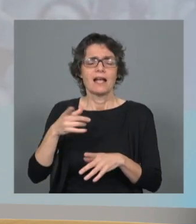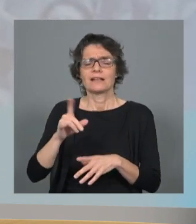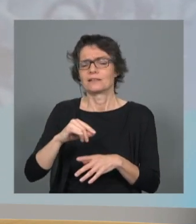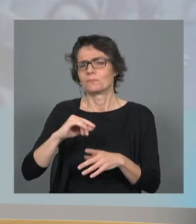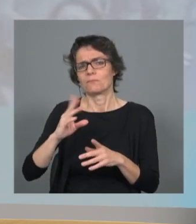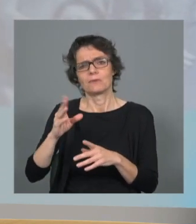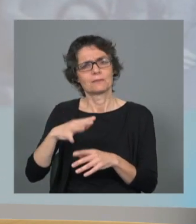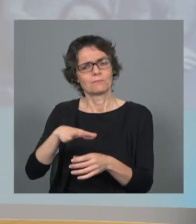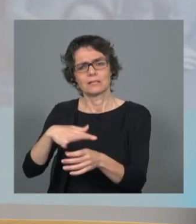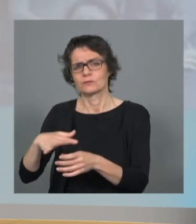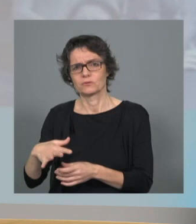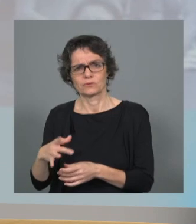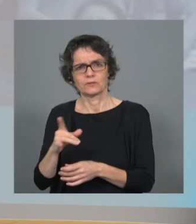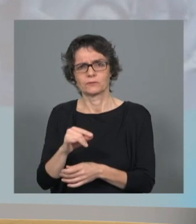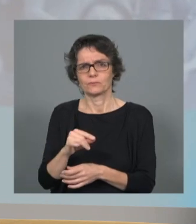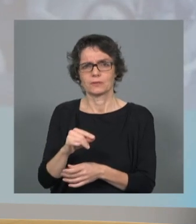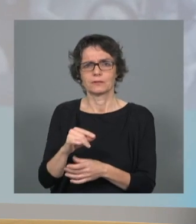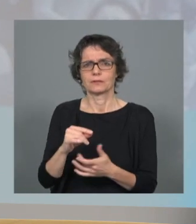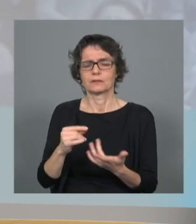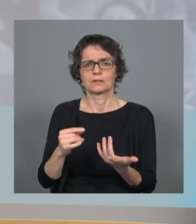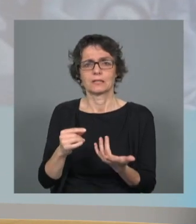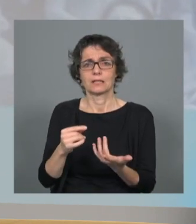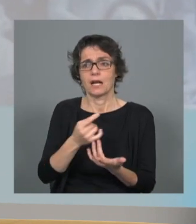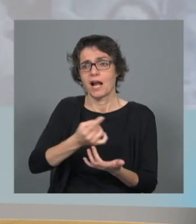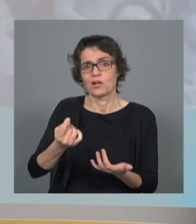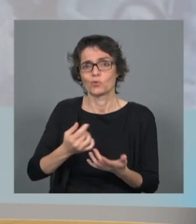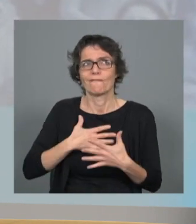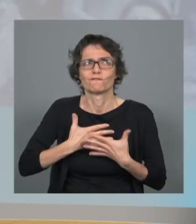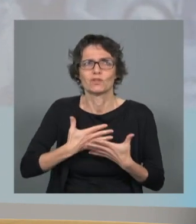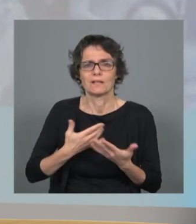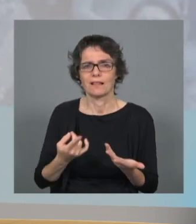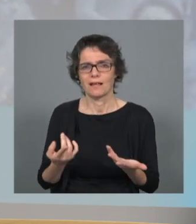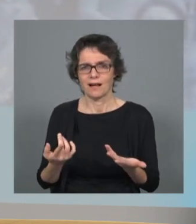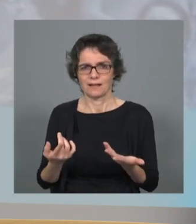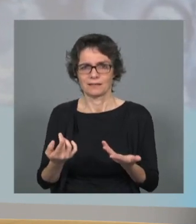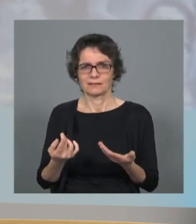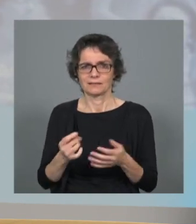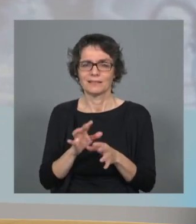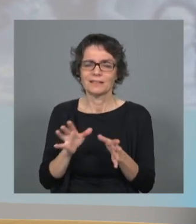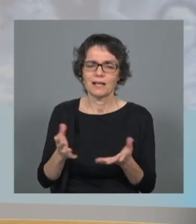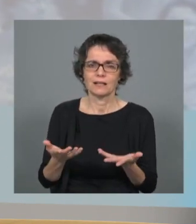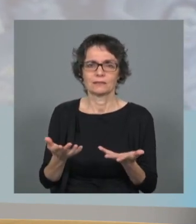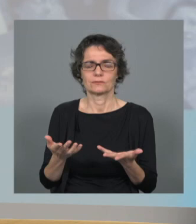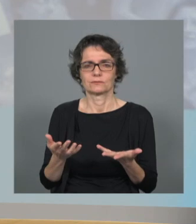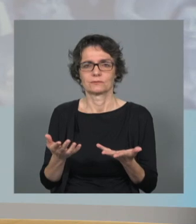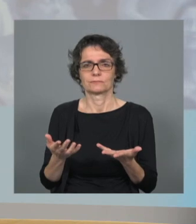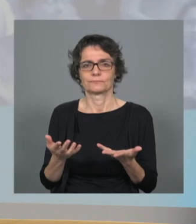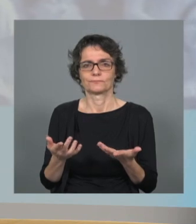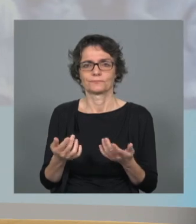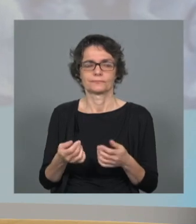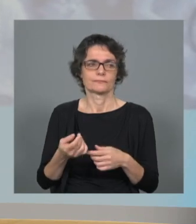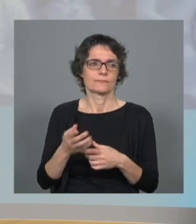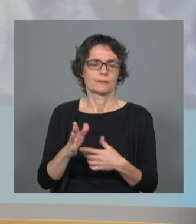aquilo que cada um de nós está desejoso de fazer. Vai